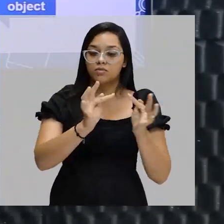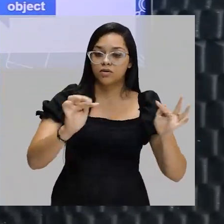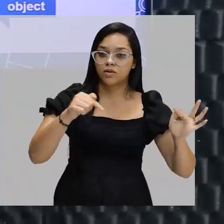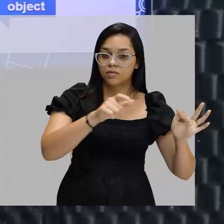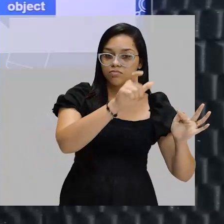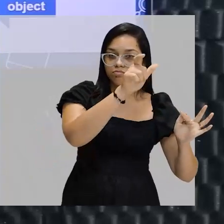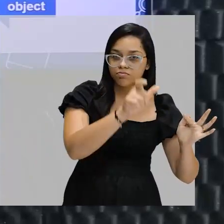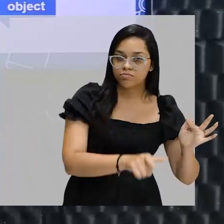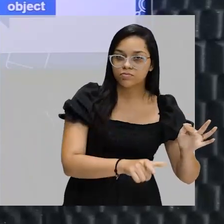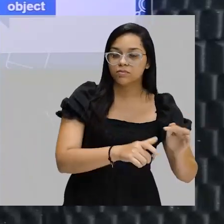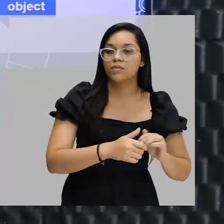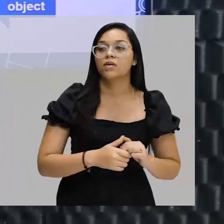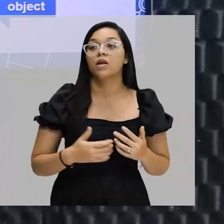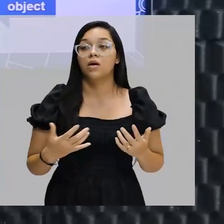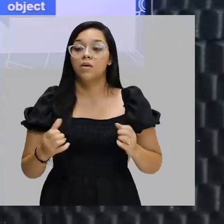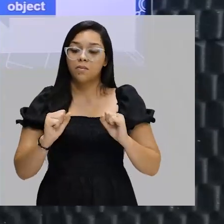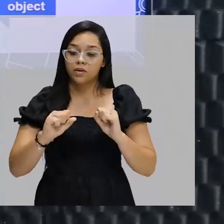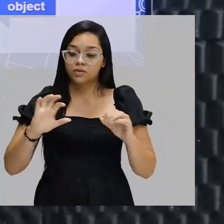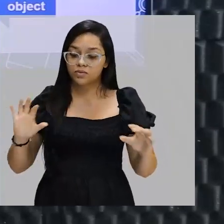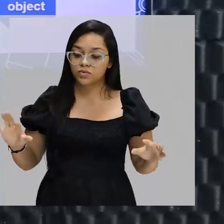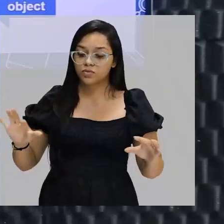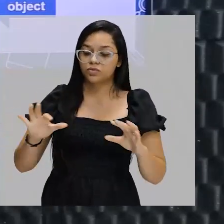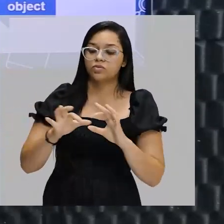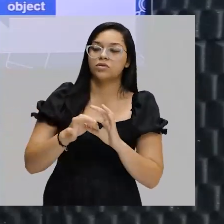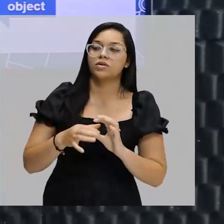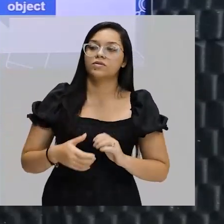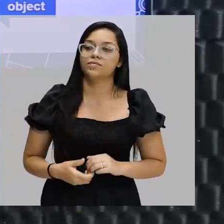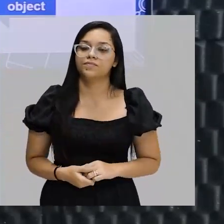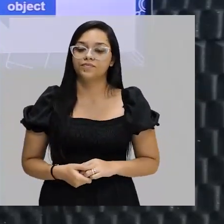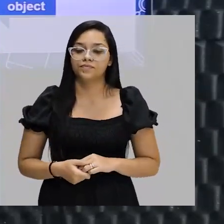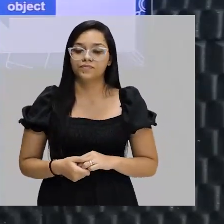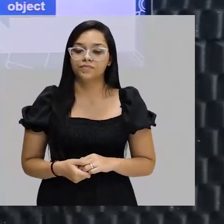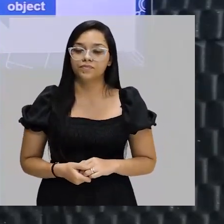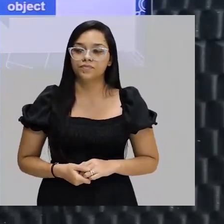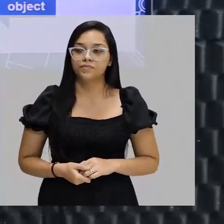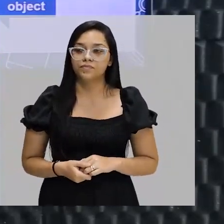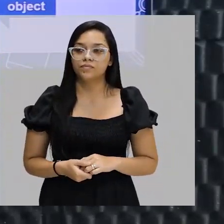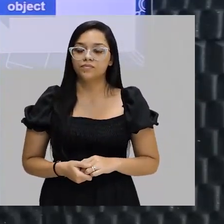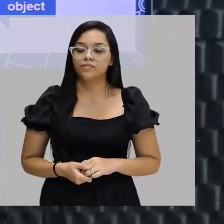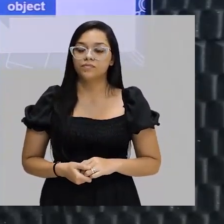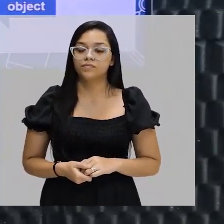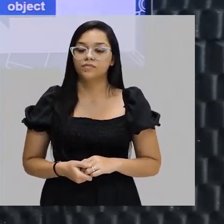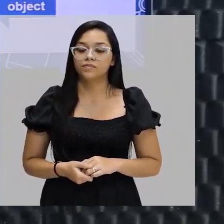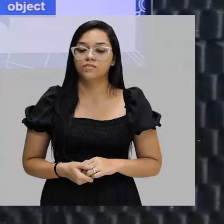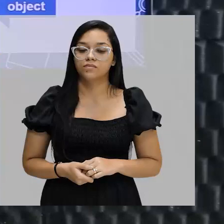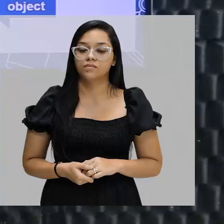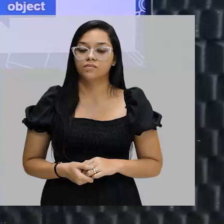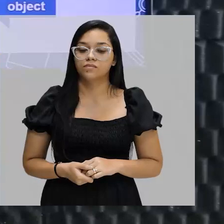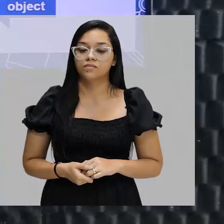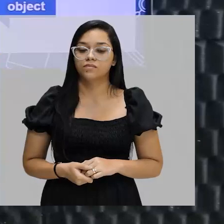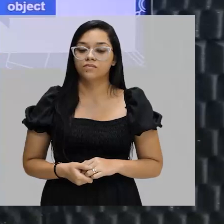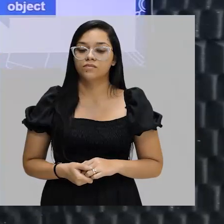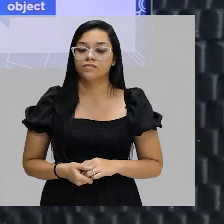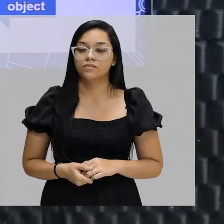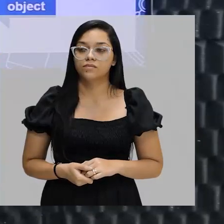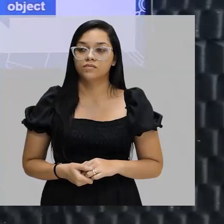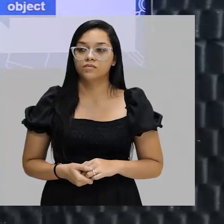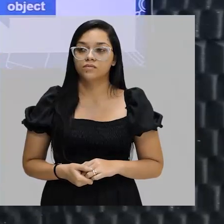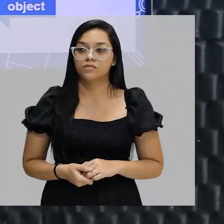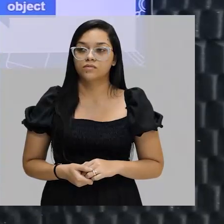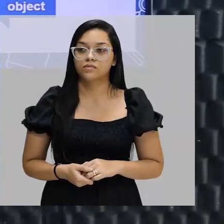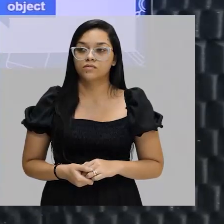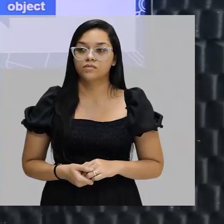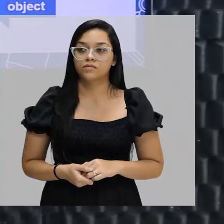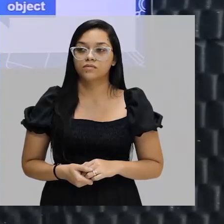mesmo sujeito. Então, eu posso juntar essas duas frases e eu digo, the woman who bought a house is